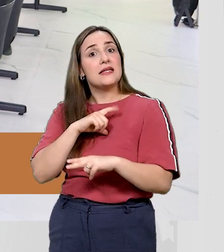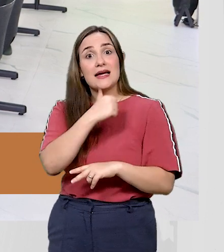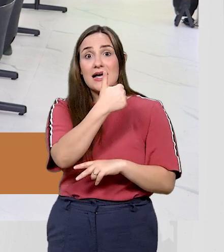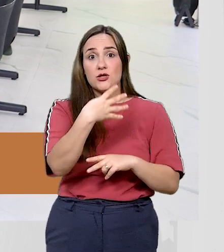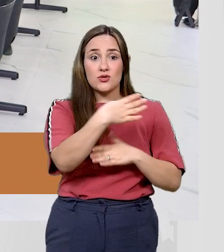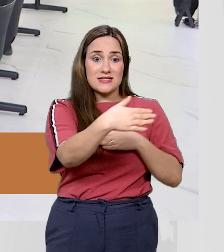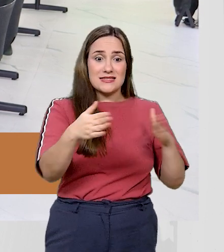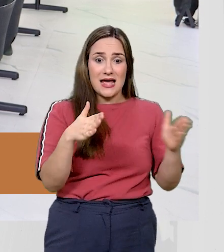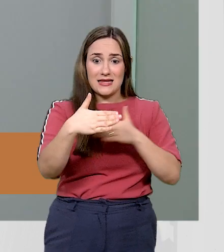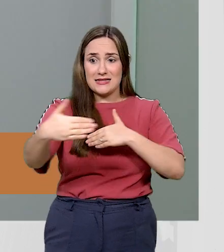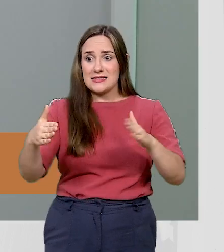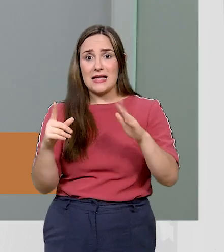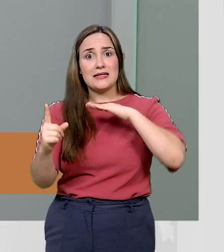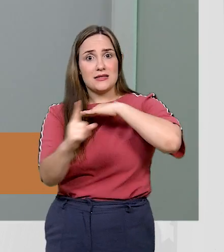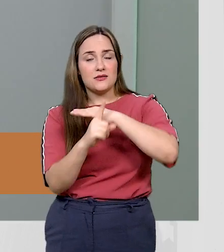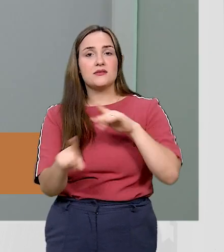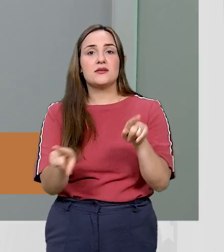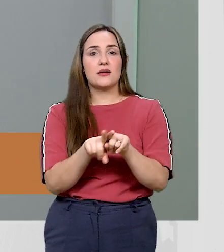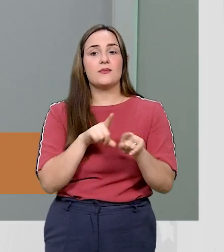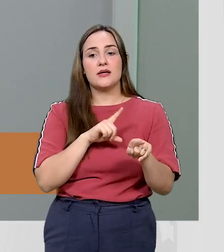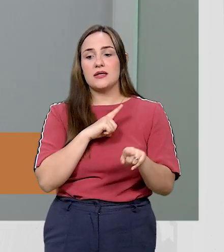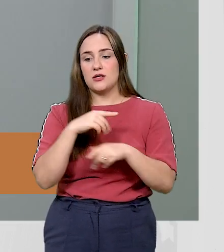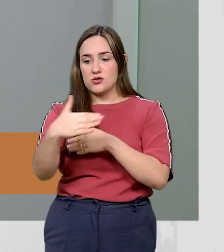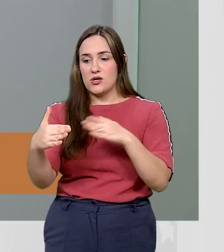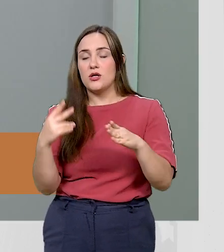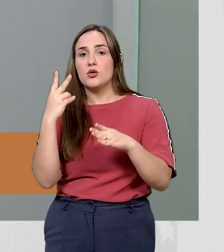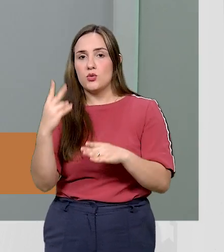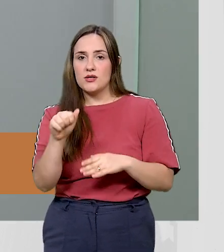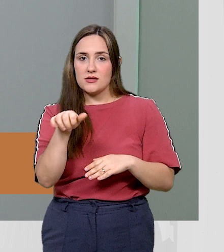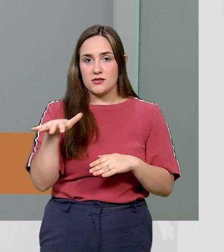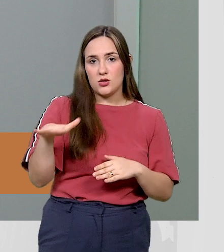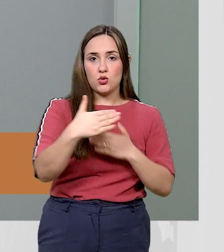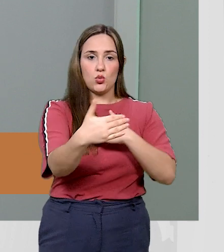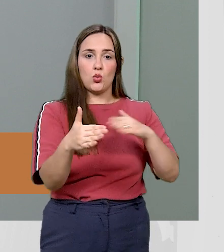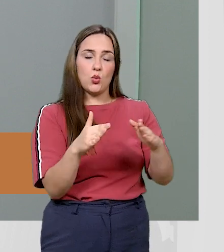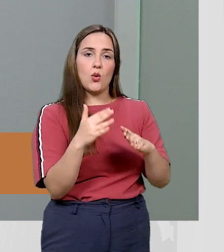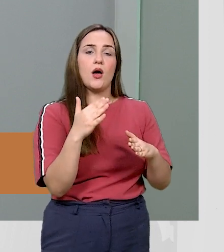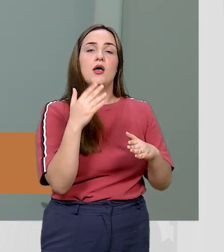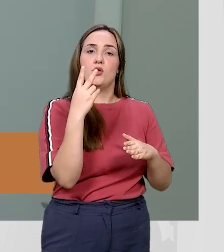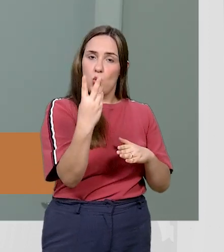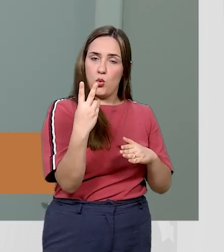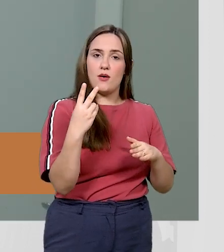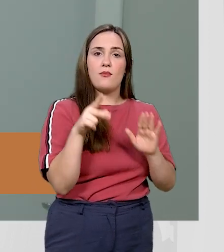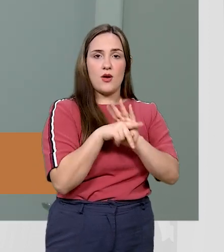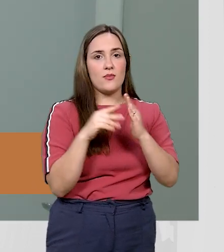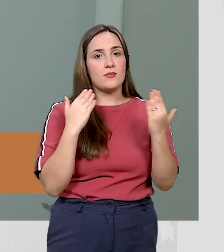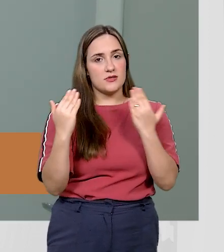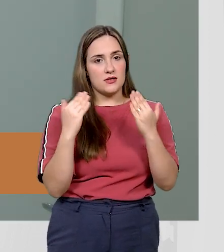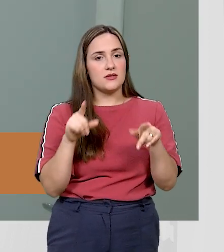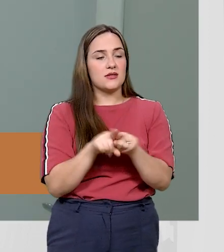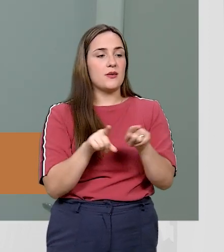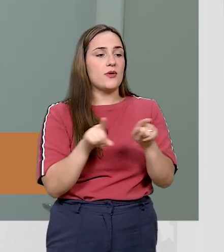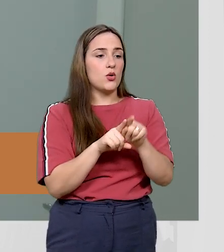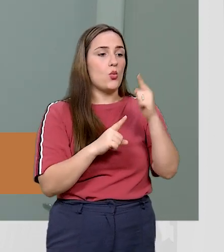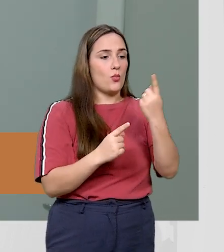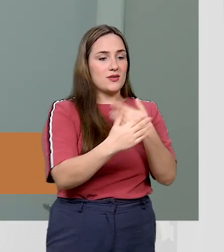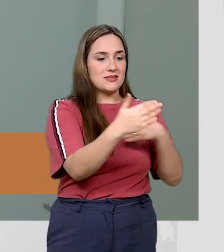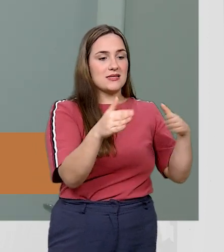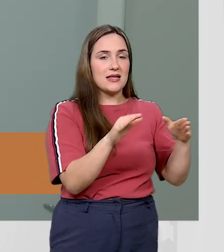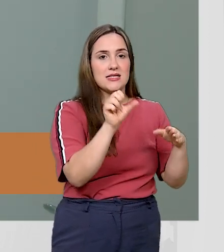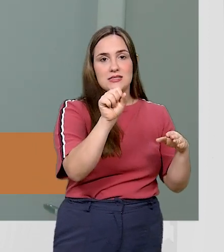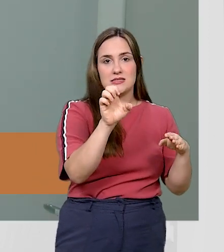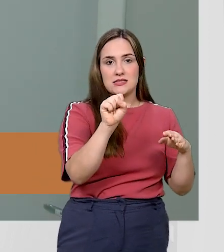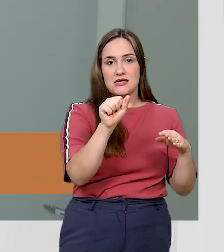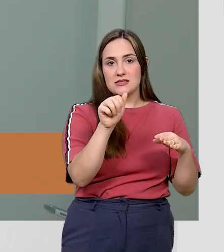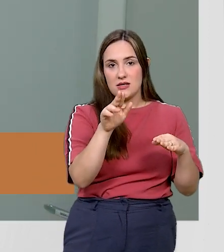de atendimento ao público, 2 salas para assistente social, 2 salas para psicóloga e 1 sala para atendimento da CESAL, além